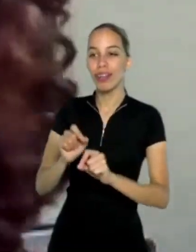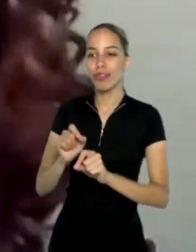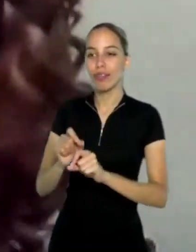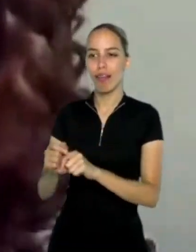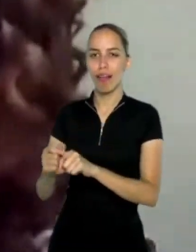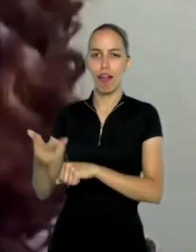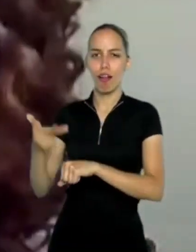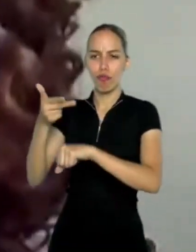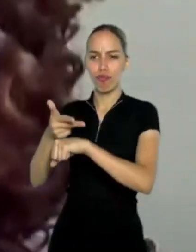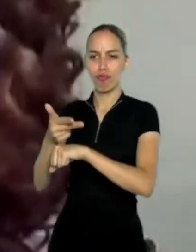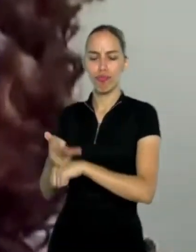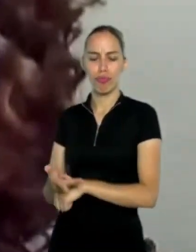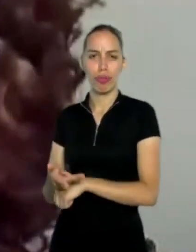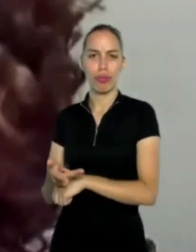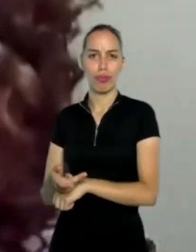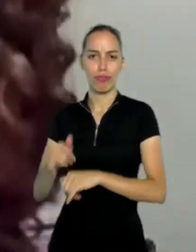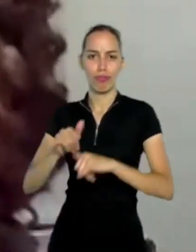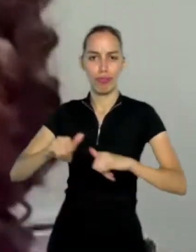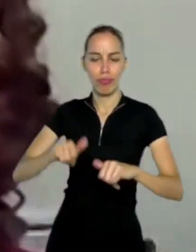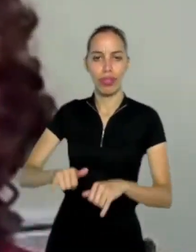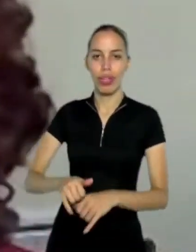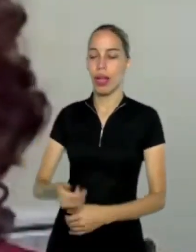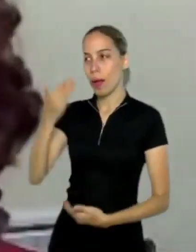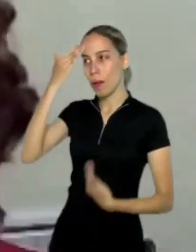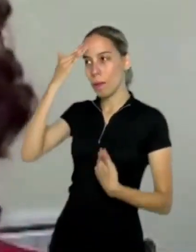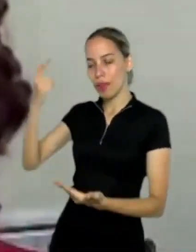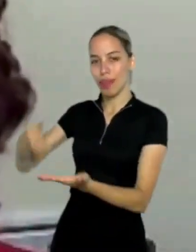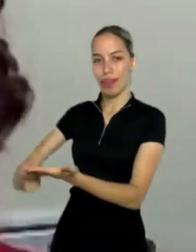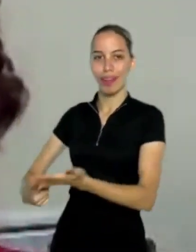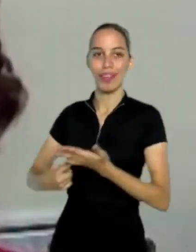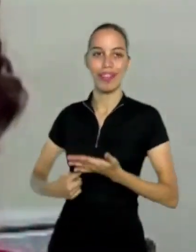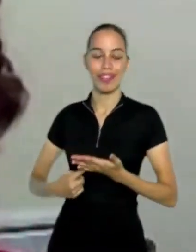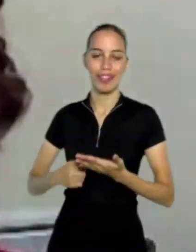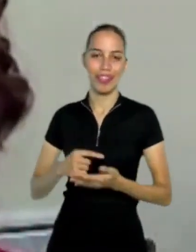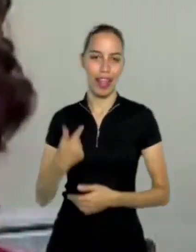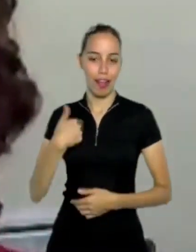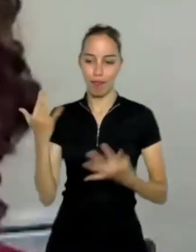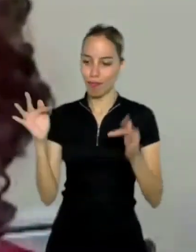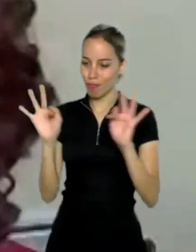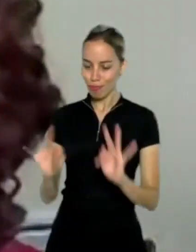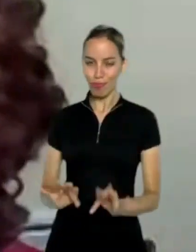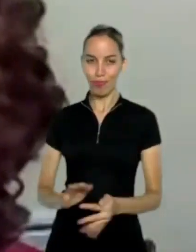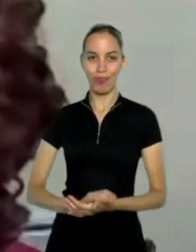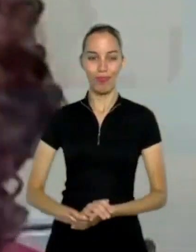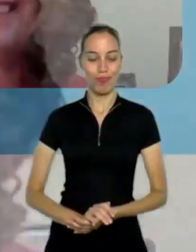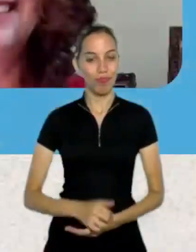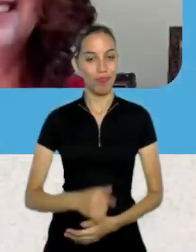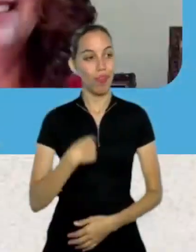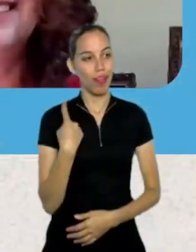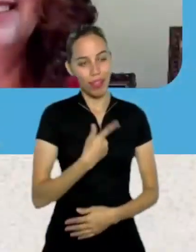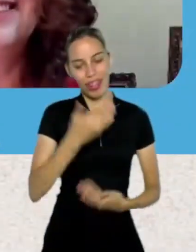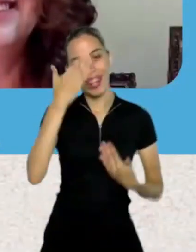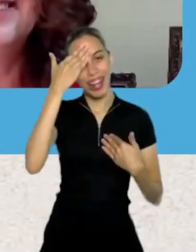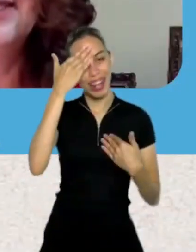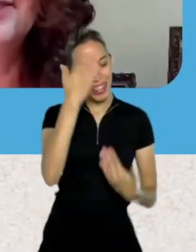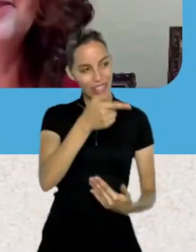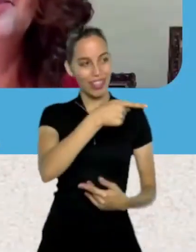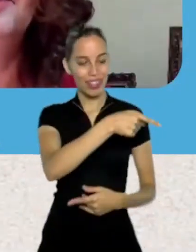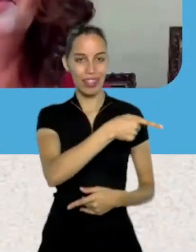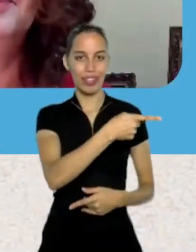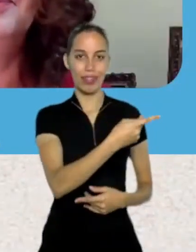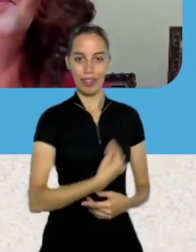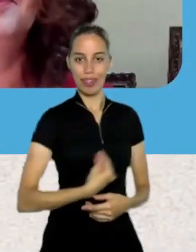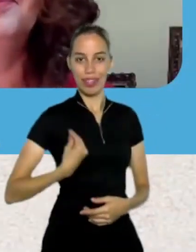né? Muito obrigada pelo convite. Fiquei muito feliz. A gente que agradece você aqui conosco para contar sobre a